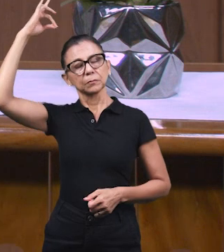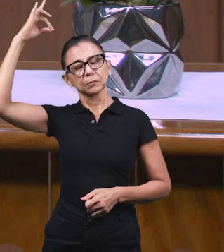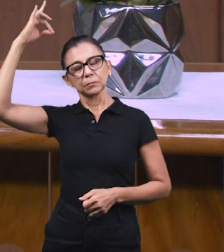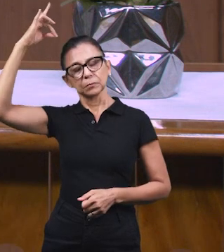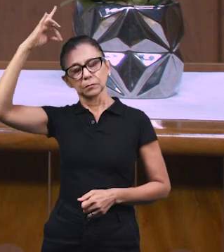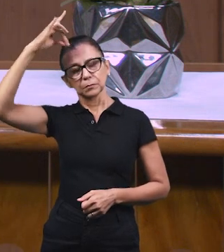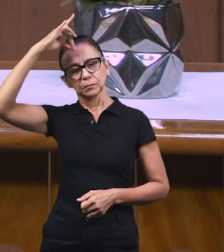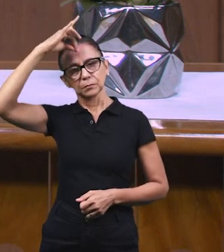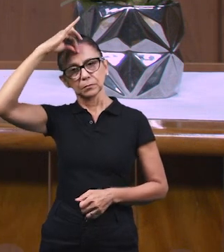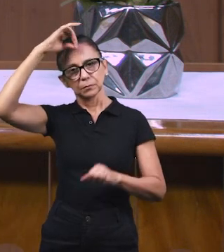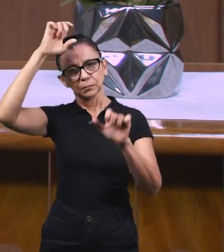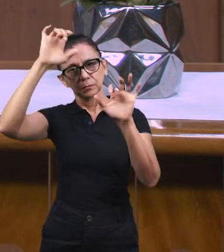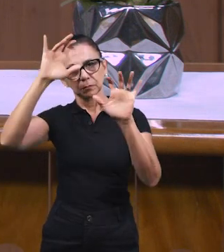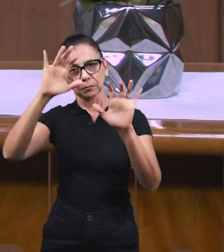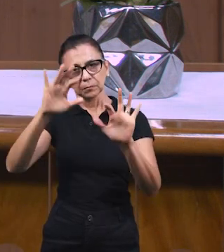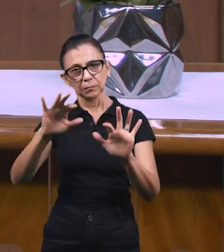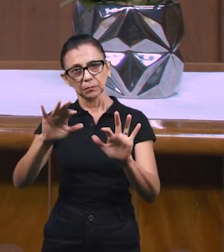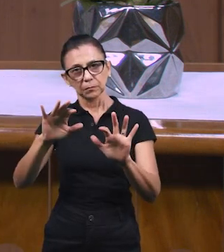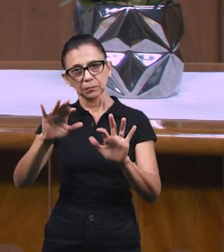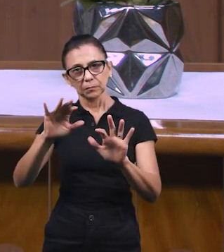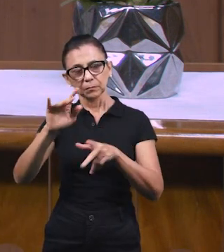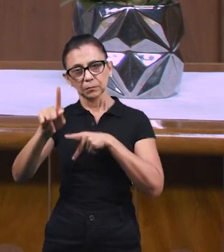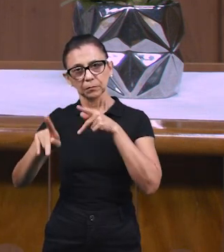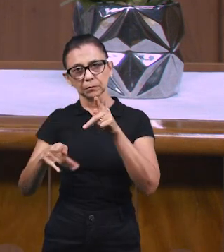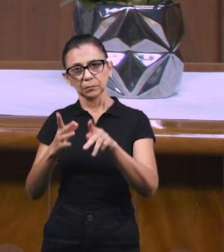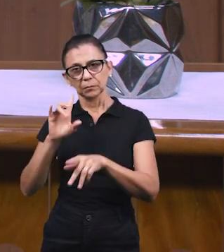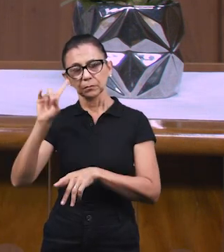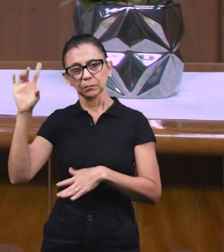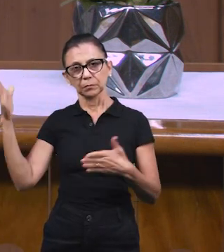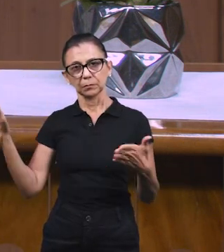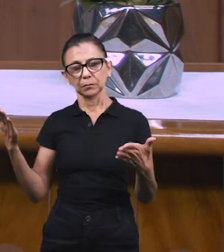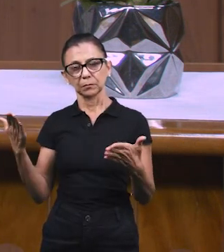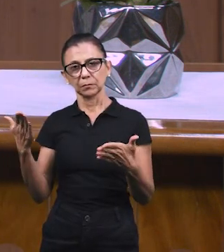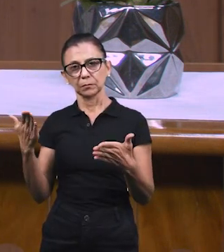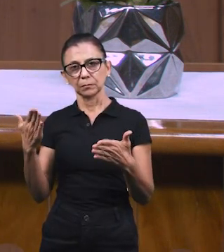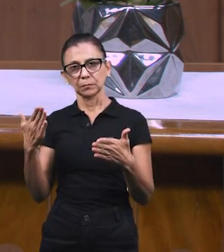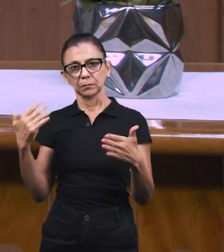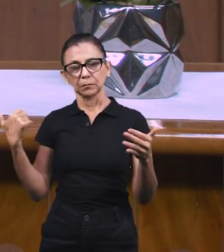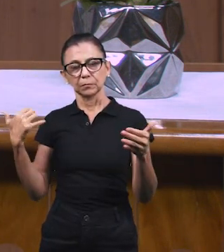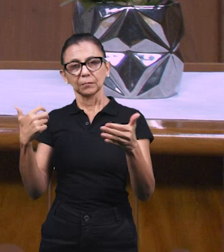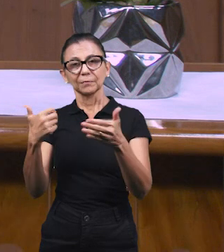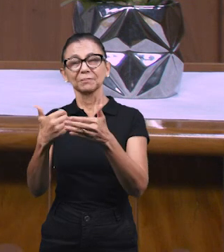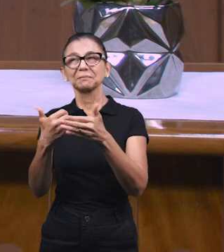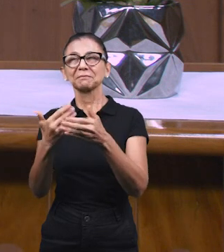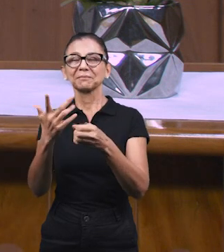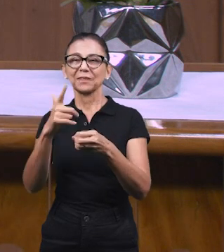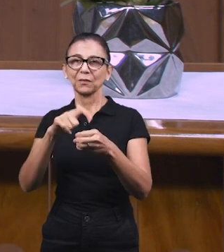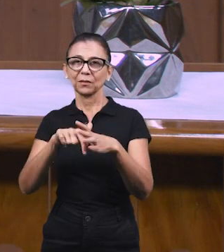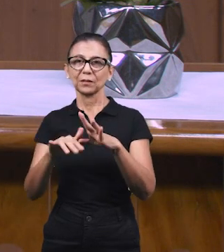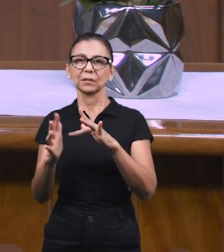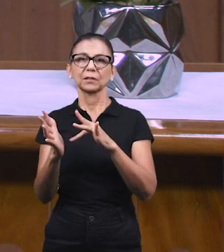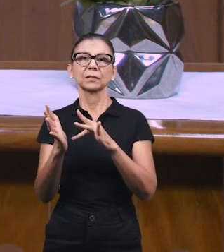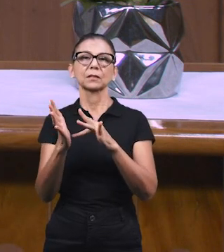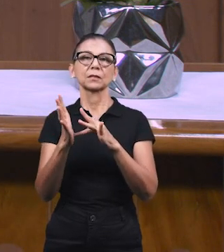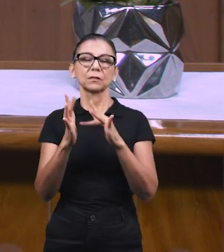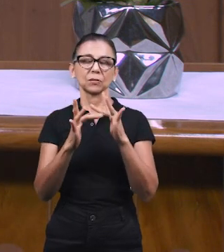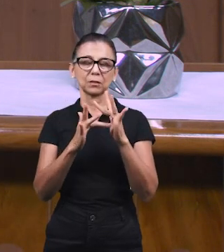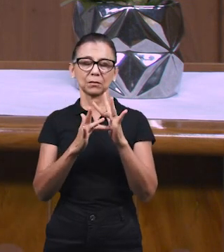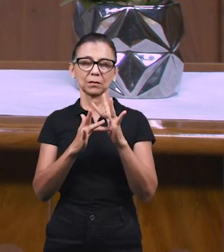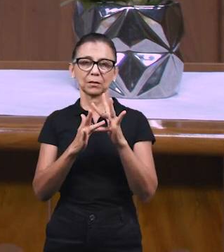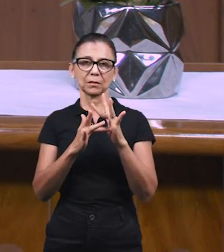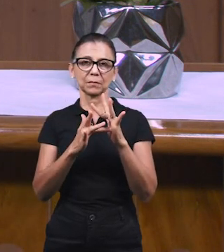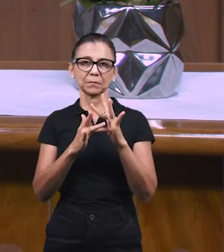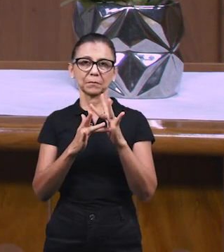Santo, repousem sobre todo o povo de Deus, hoje e até o glorioso dia da vinda